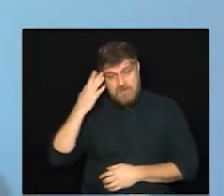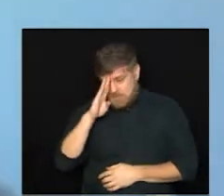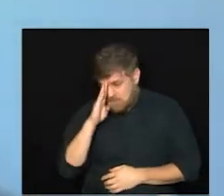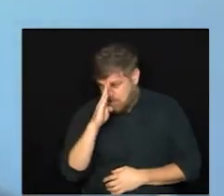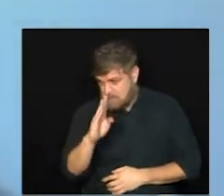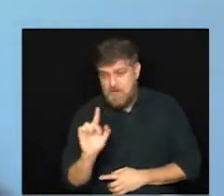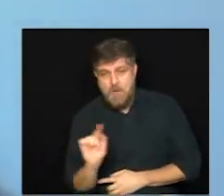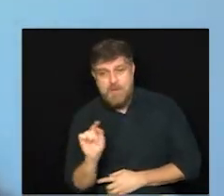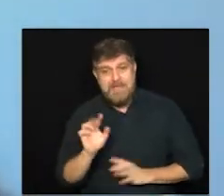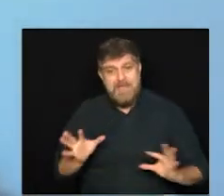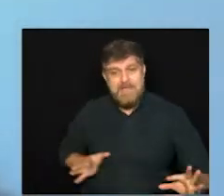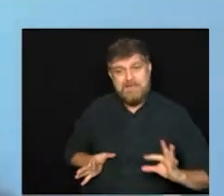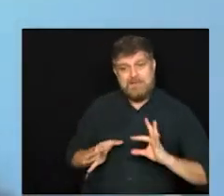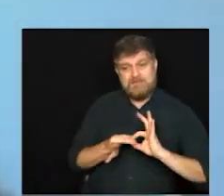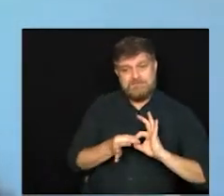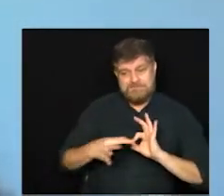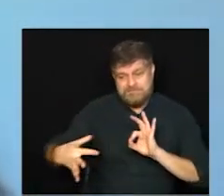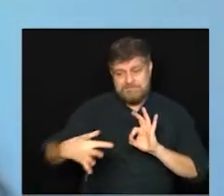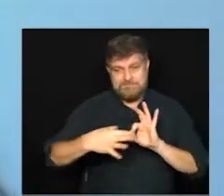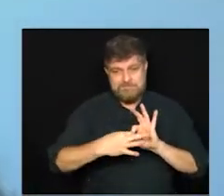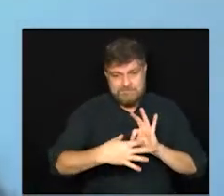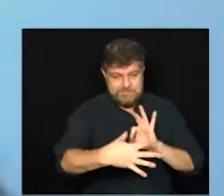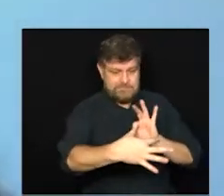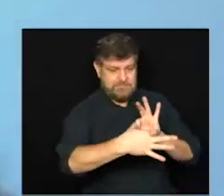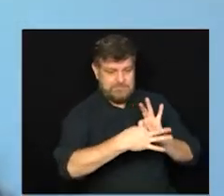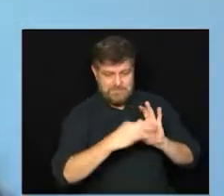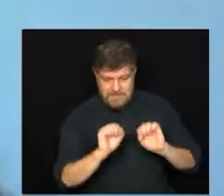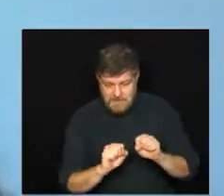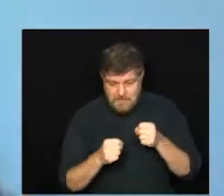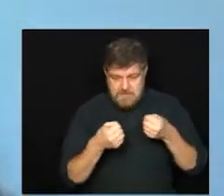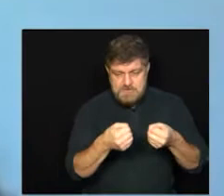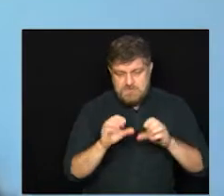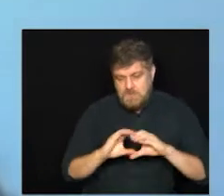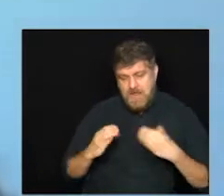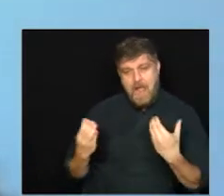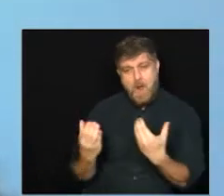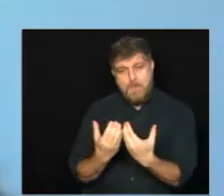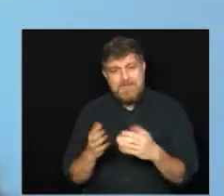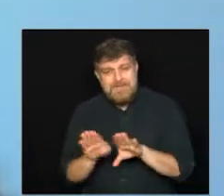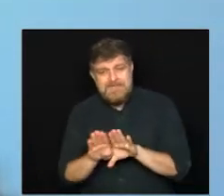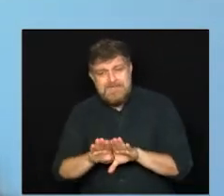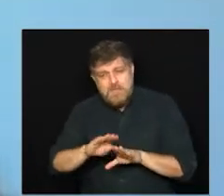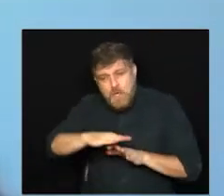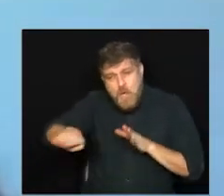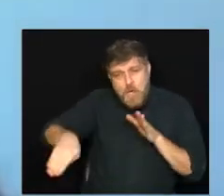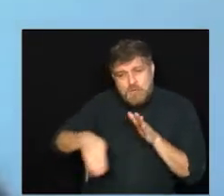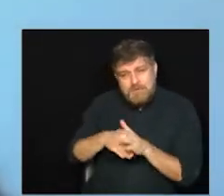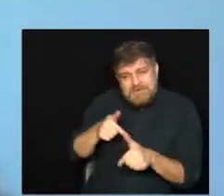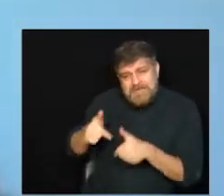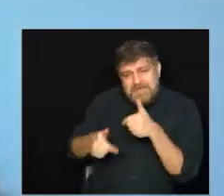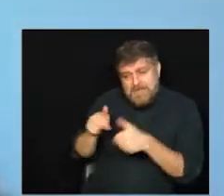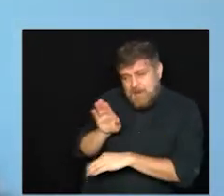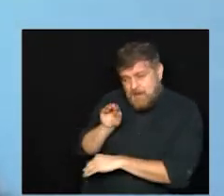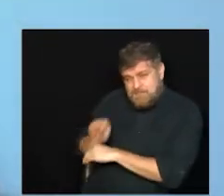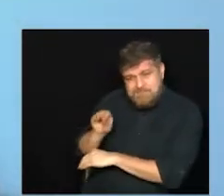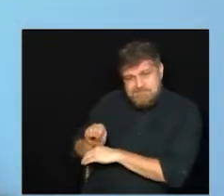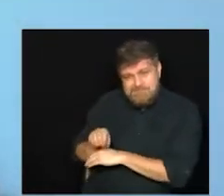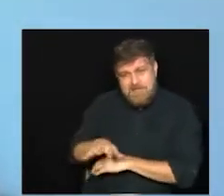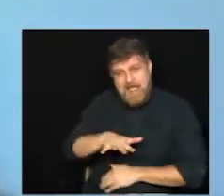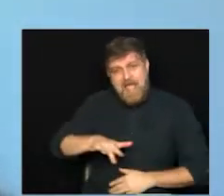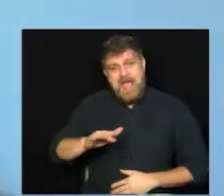a união de todos os esforços da comunidade, de toda a rede de proteção, do sistema de saúde,